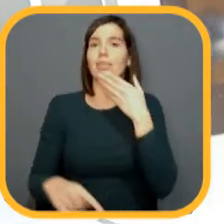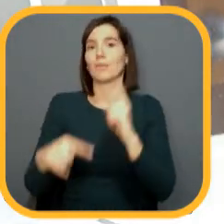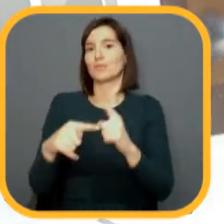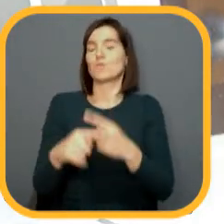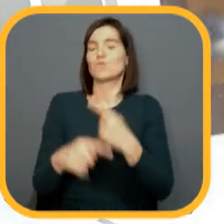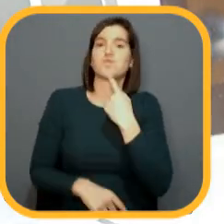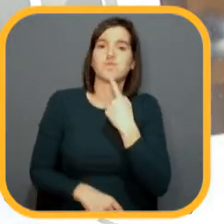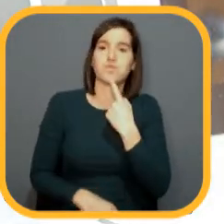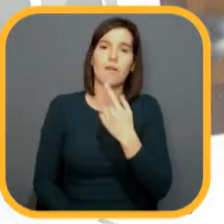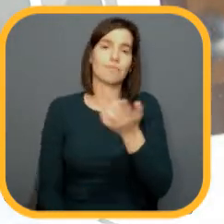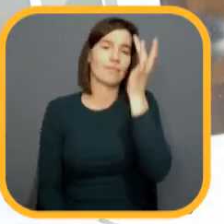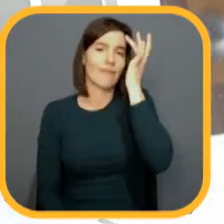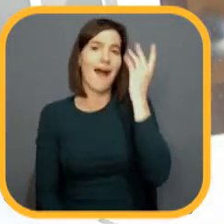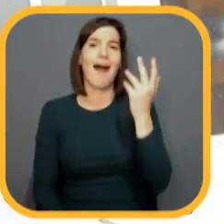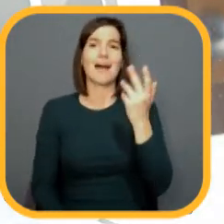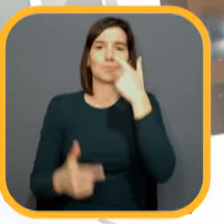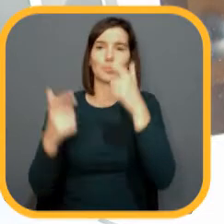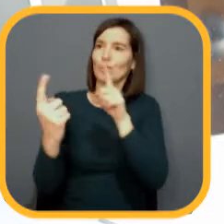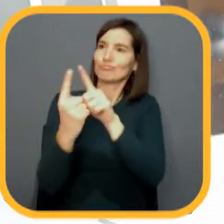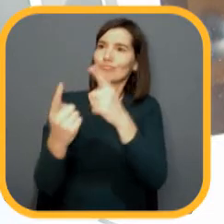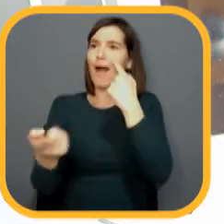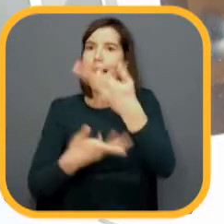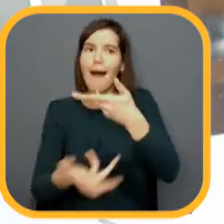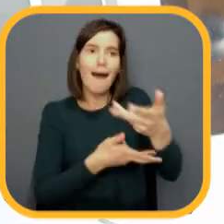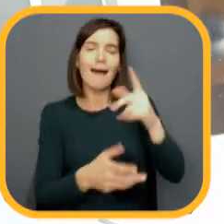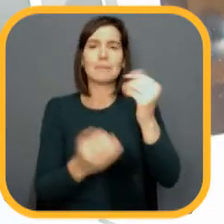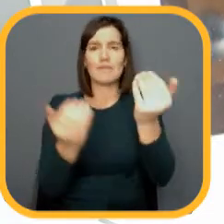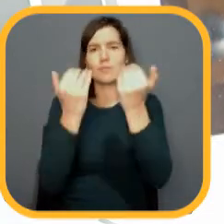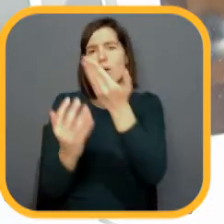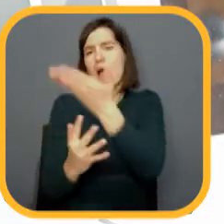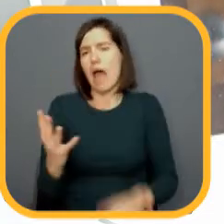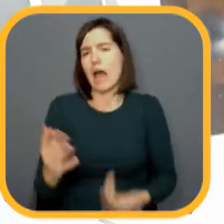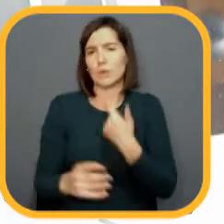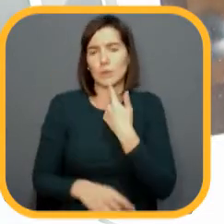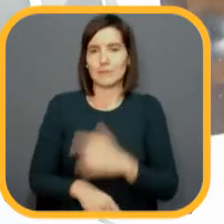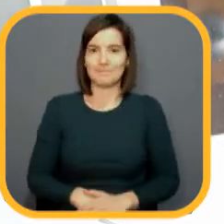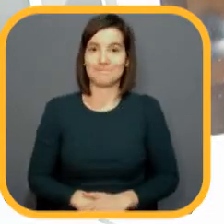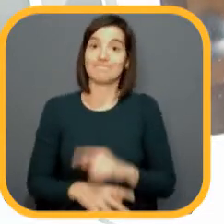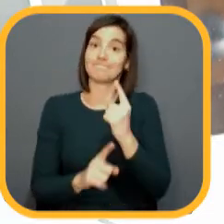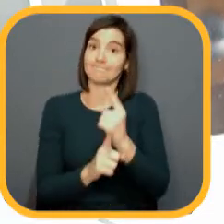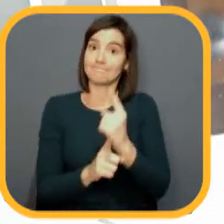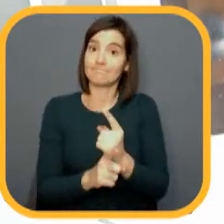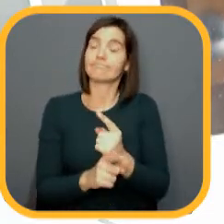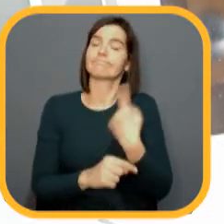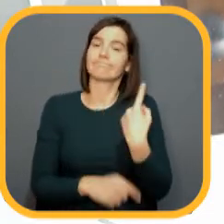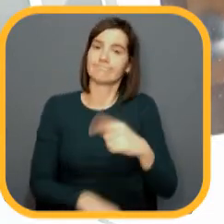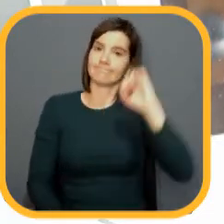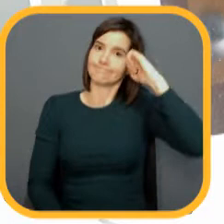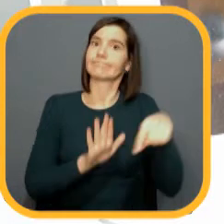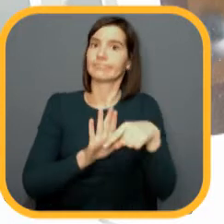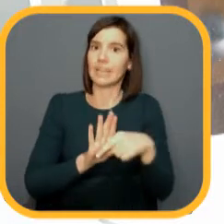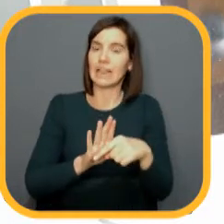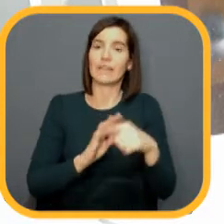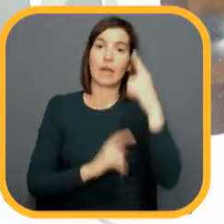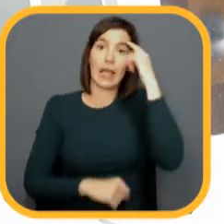Os benefícios são muitos, desde a facilidade em estabelecer relações humanas à quantidade de informação disponibilizada. Ainda assim, também